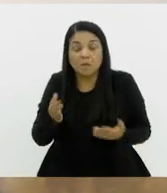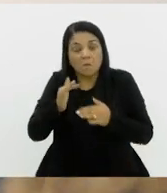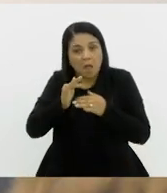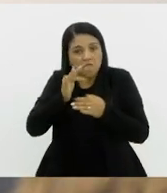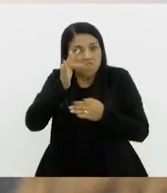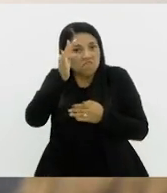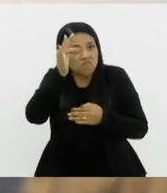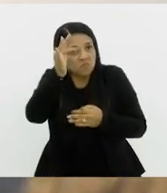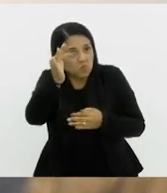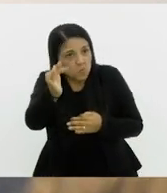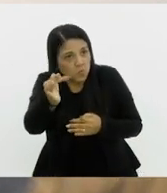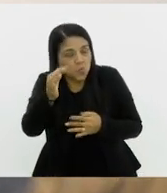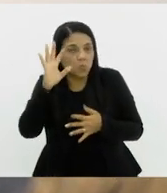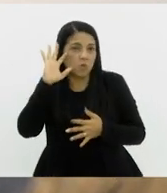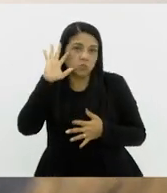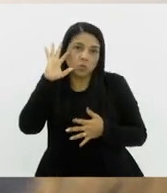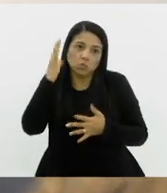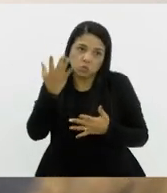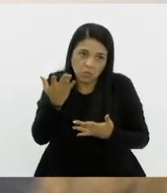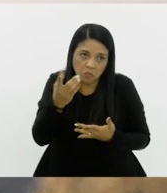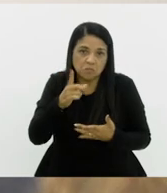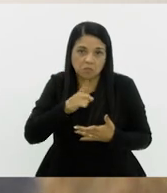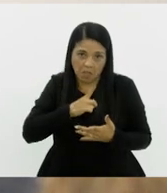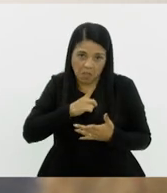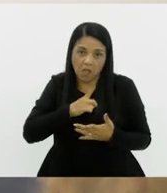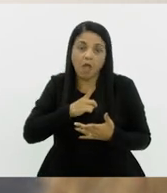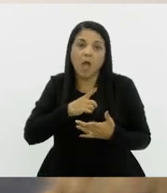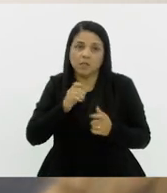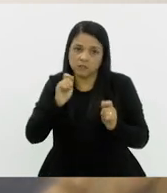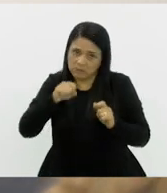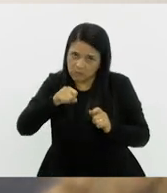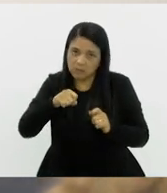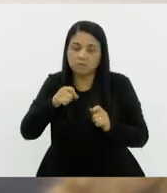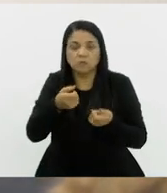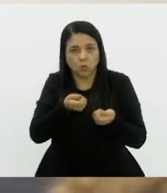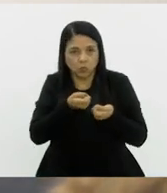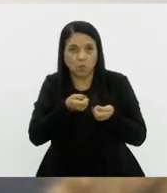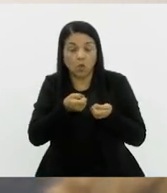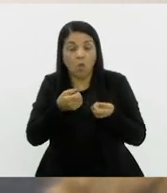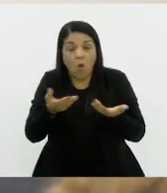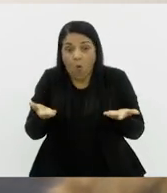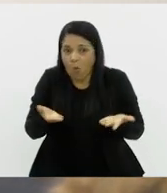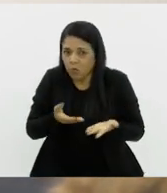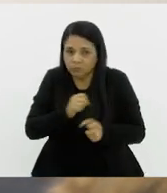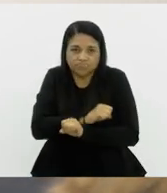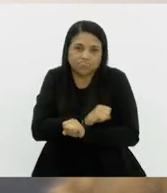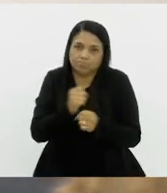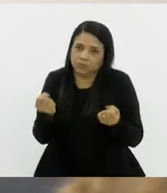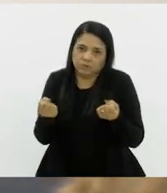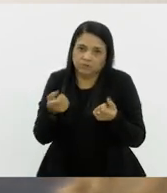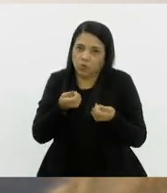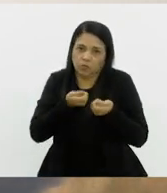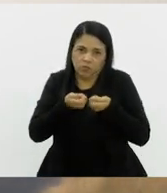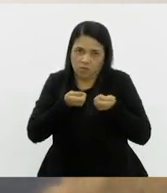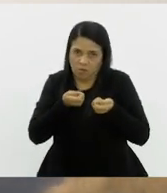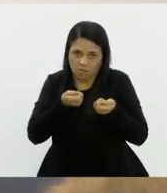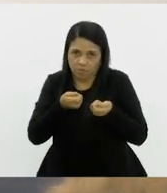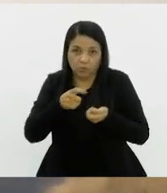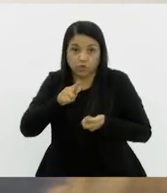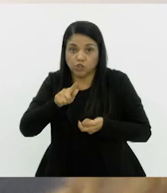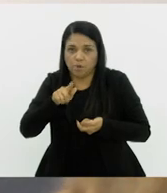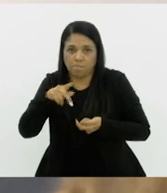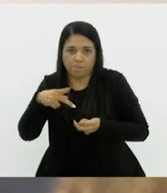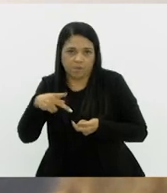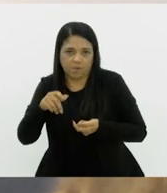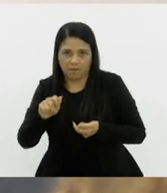frente uma nova solução venha, e sim, mas eu estou te dizendo o seguinte, hoje não é possível. É isso que eu estou falando. Eu também não posso prometer